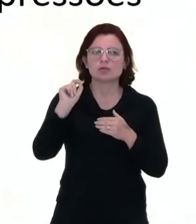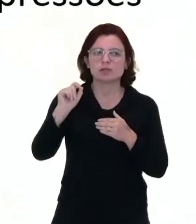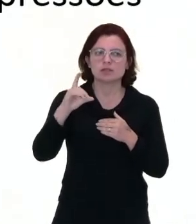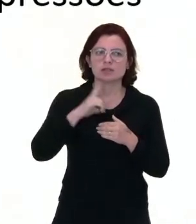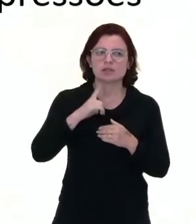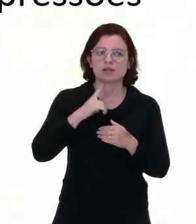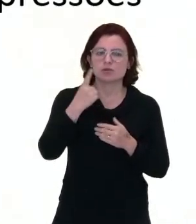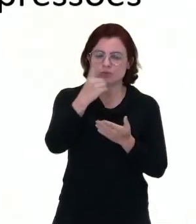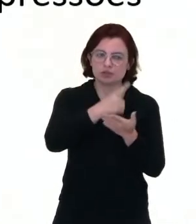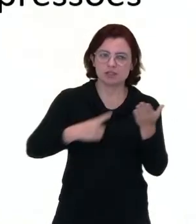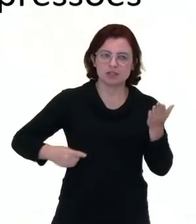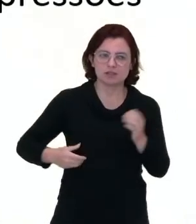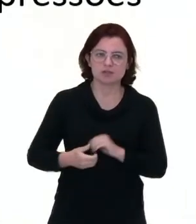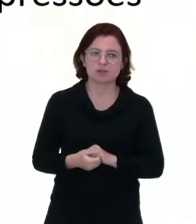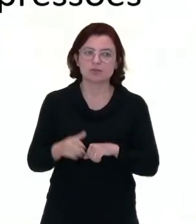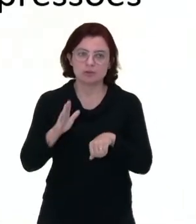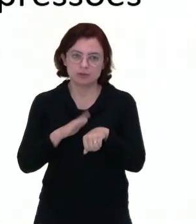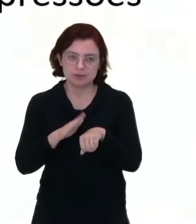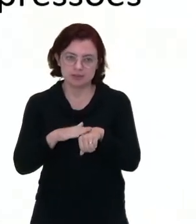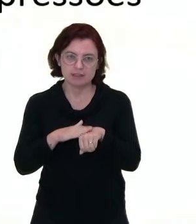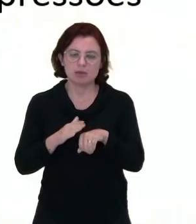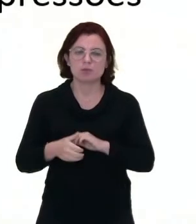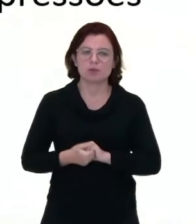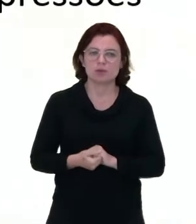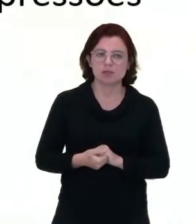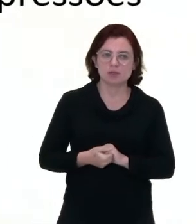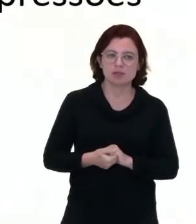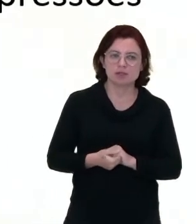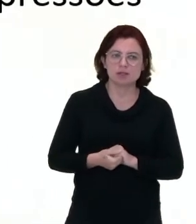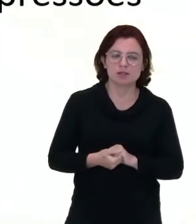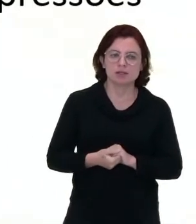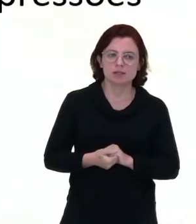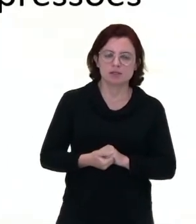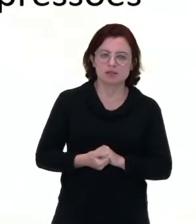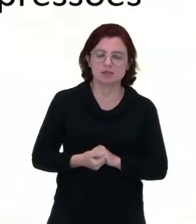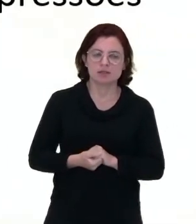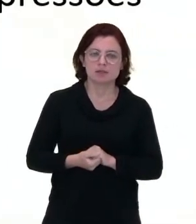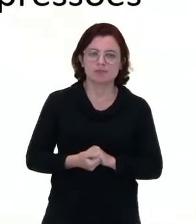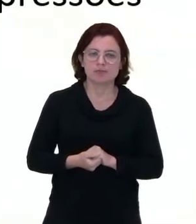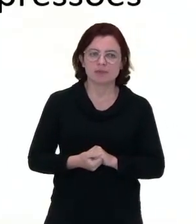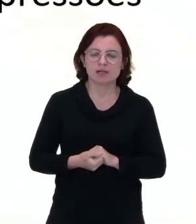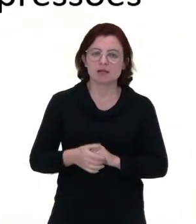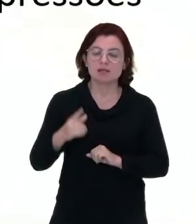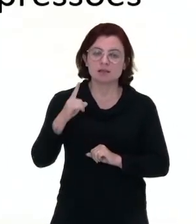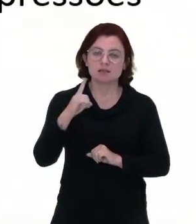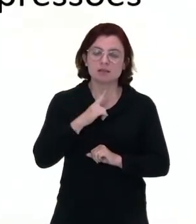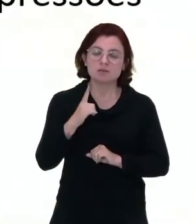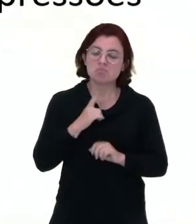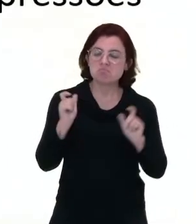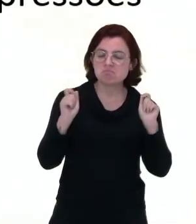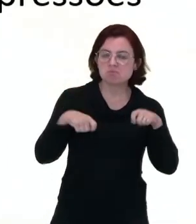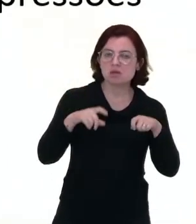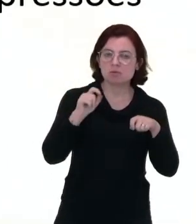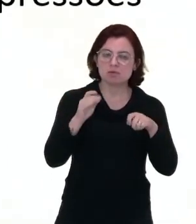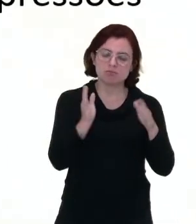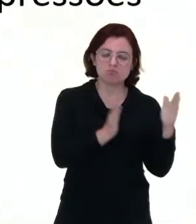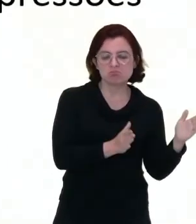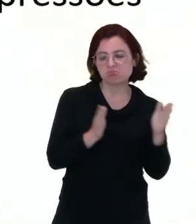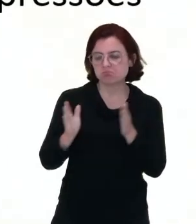diário. O tempo da narrativa em um diário ou em memória literária pode